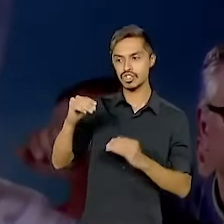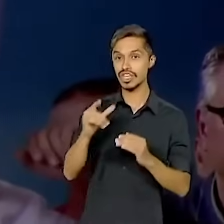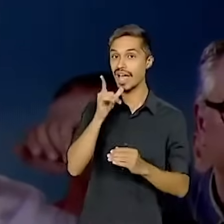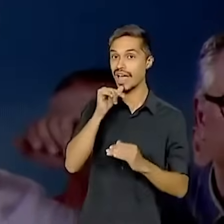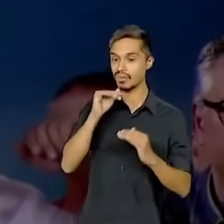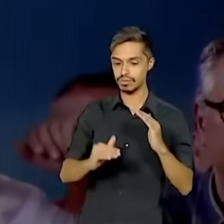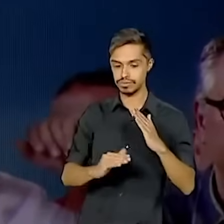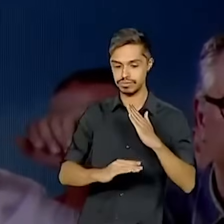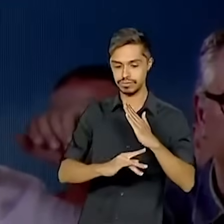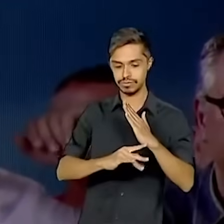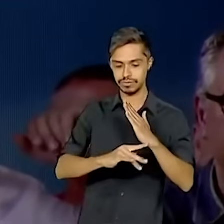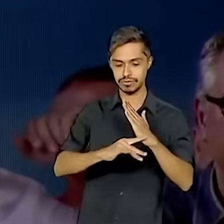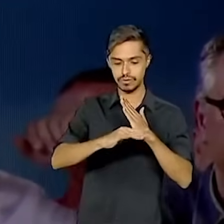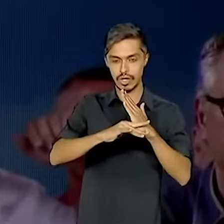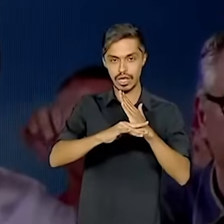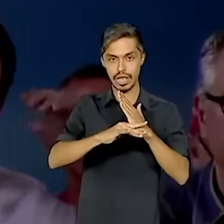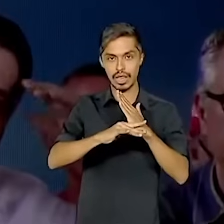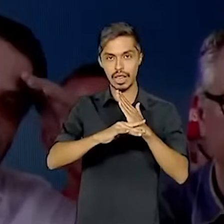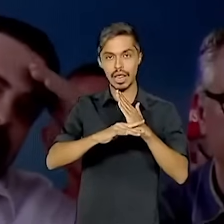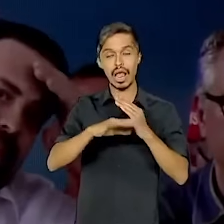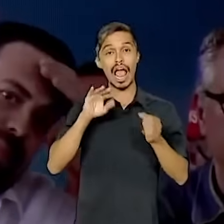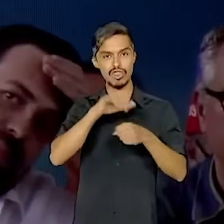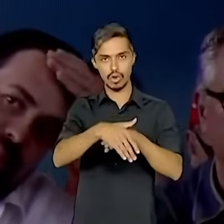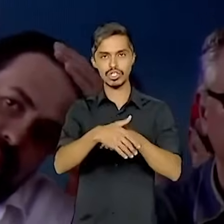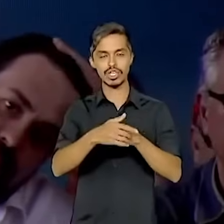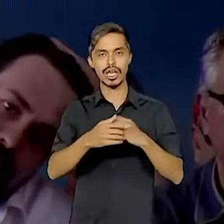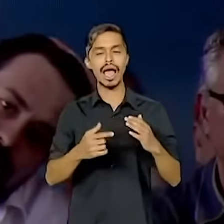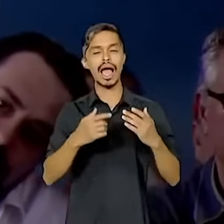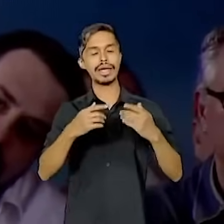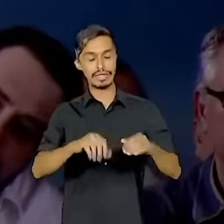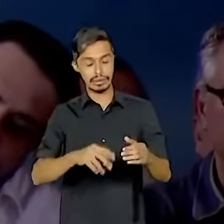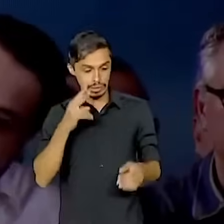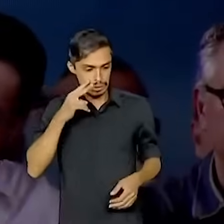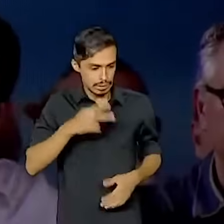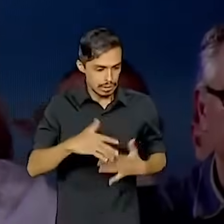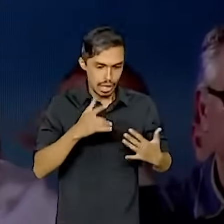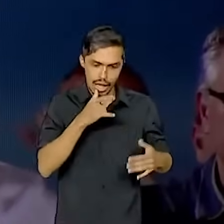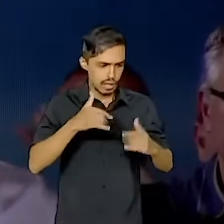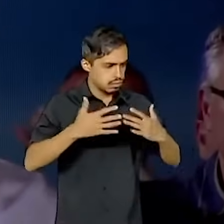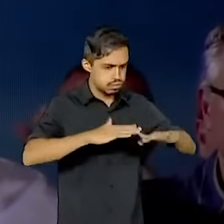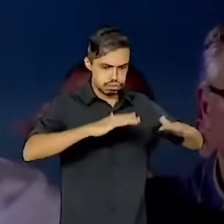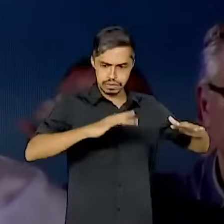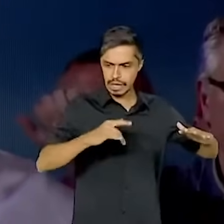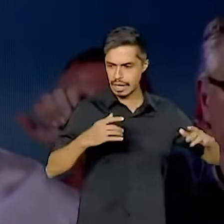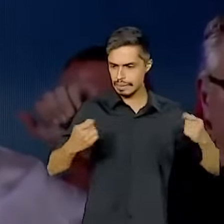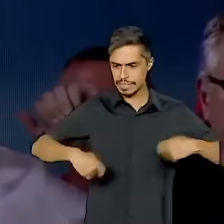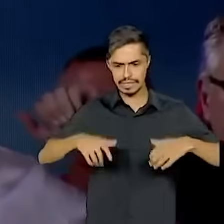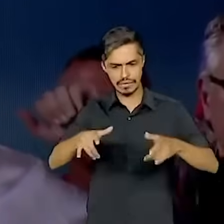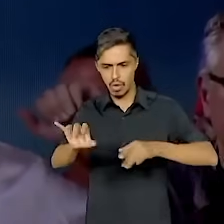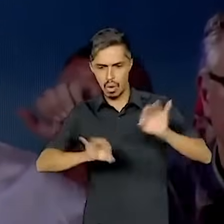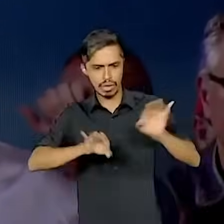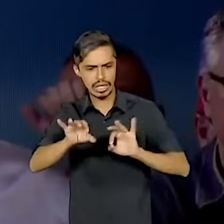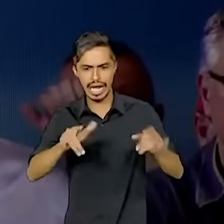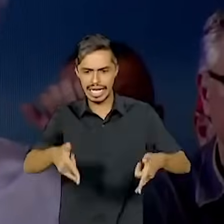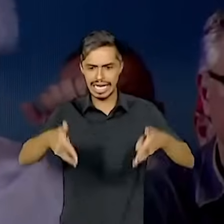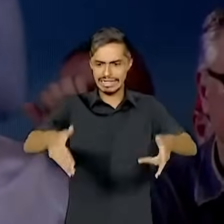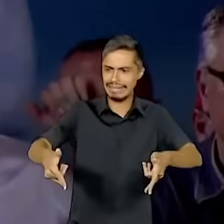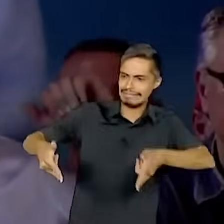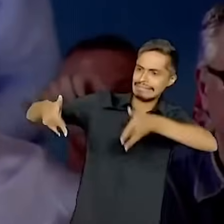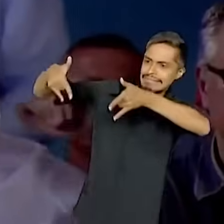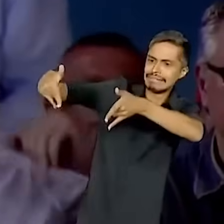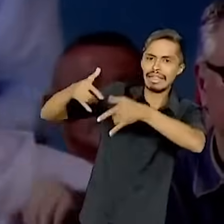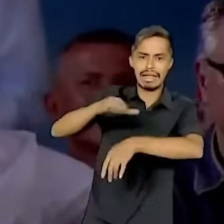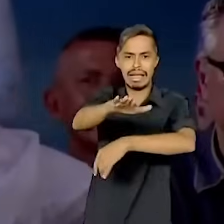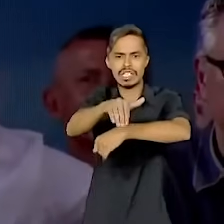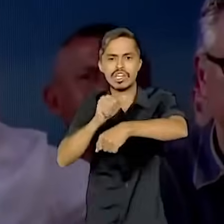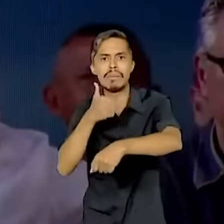a gente tinha que acordar à noite, levantar a mãe da gente, levantar a cama. Eu não tinha nem geladeira, nem fogão,